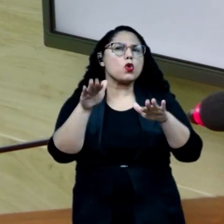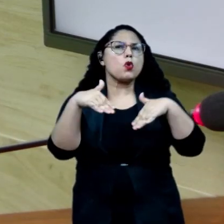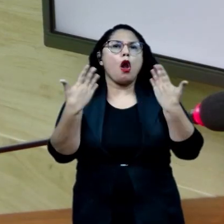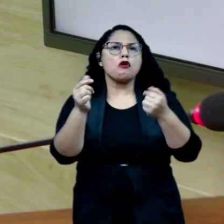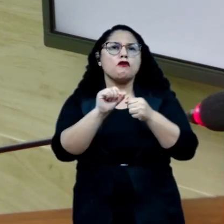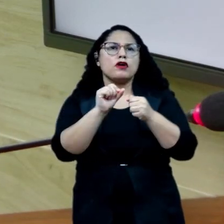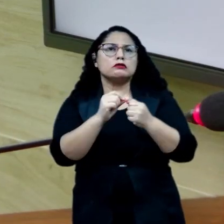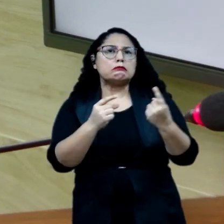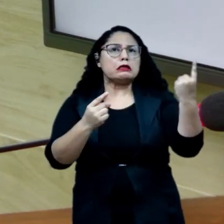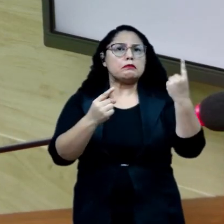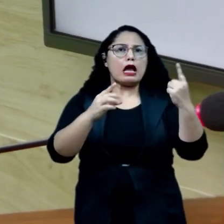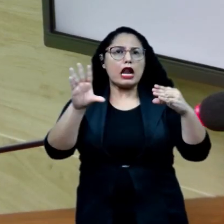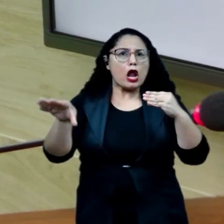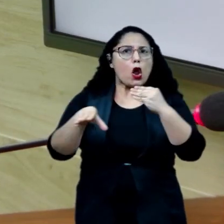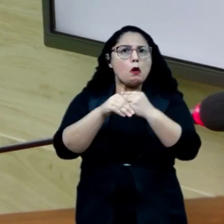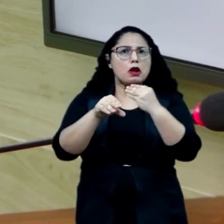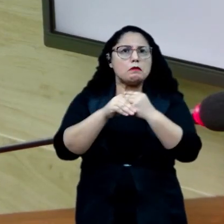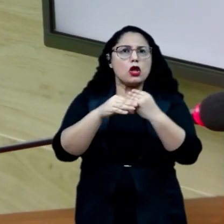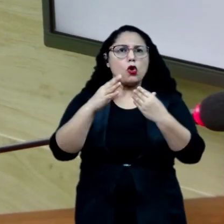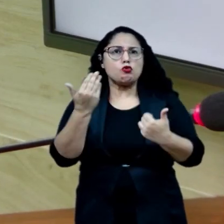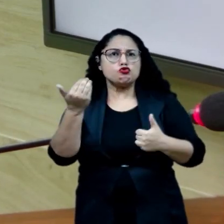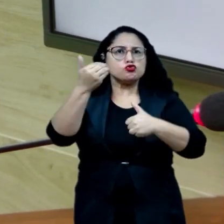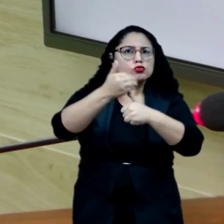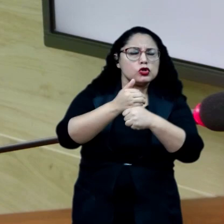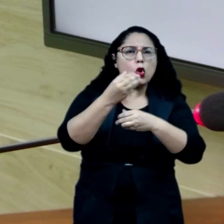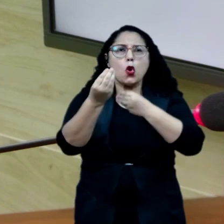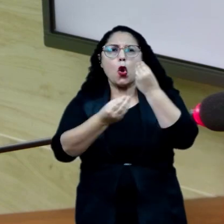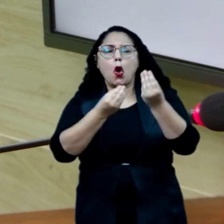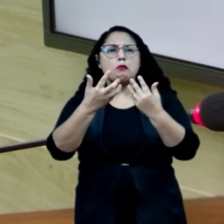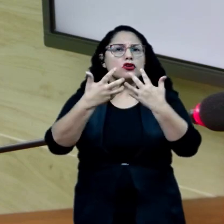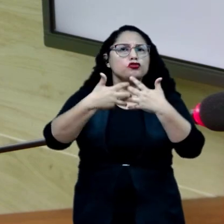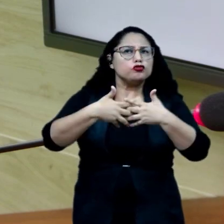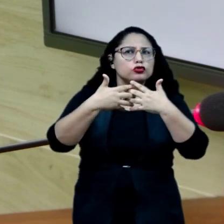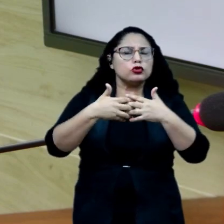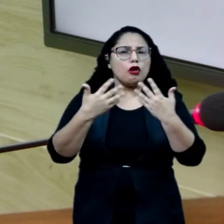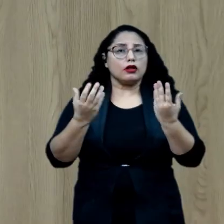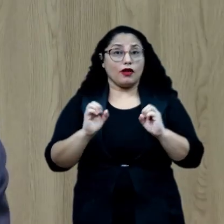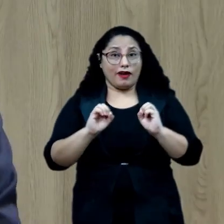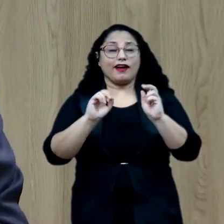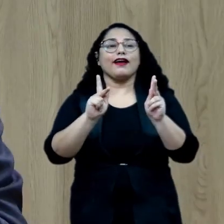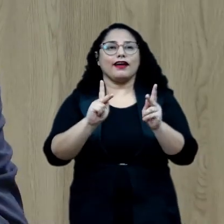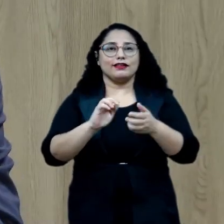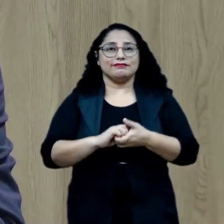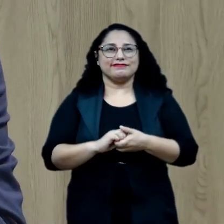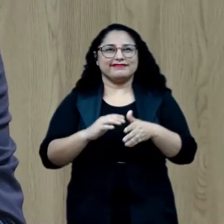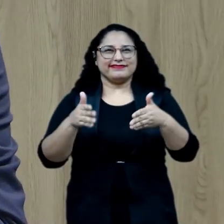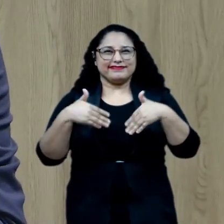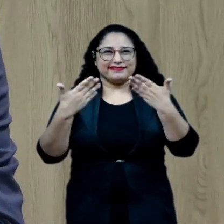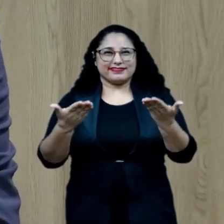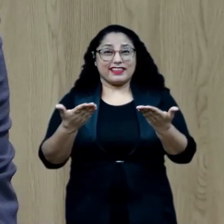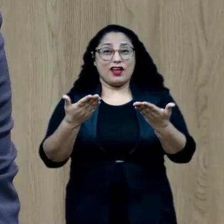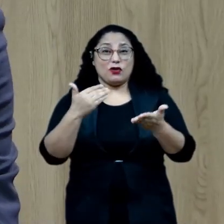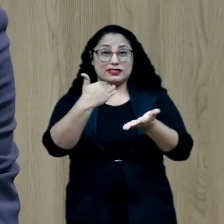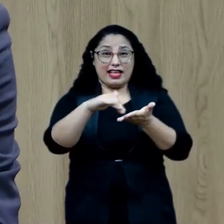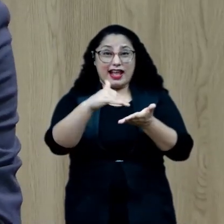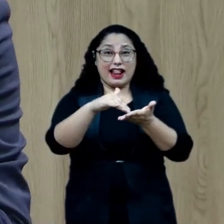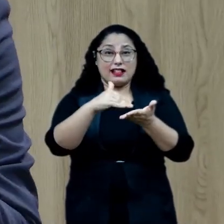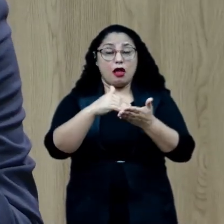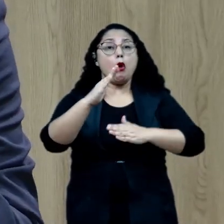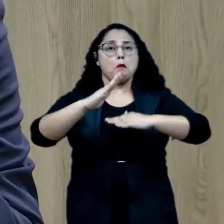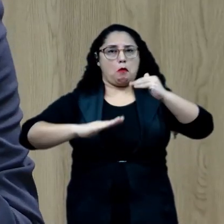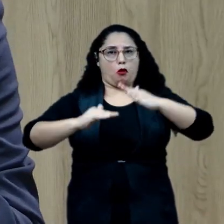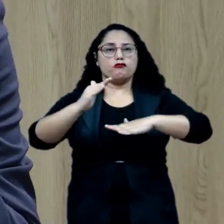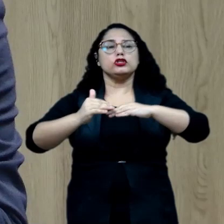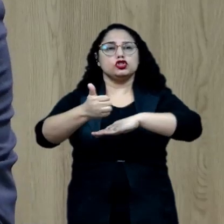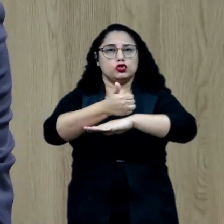faço primeiro, eles são complementares, um substitui o outro, como é que funciona? Ok. Então, o secretariado é uma